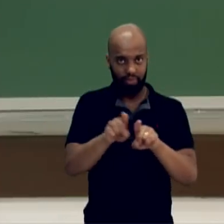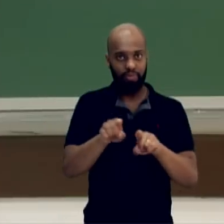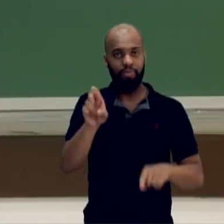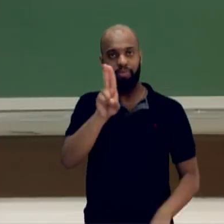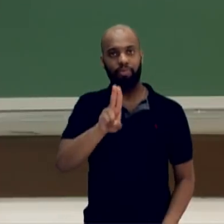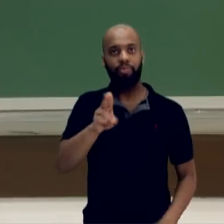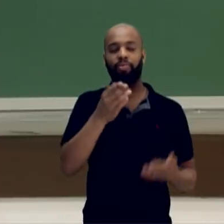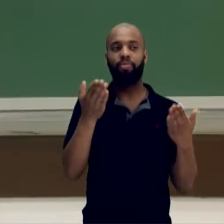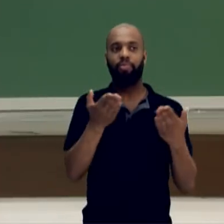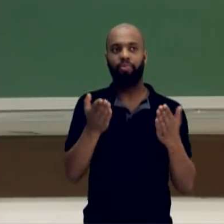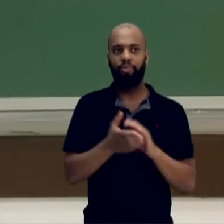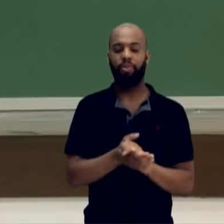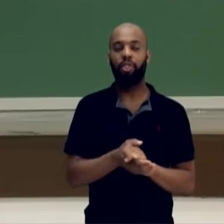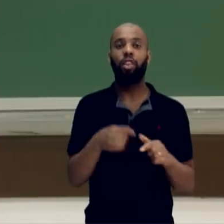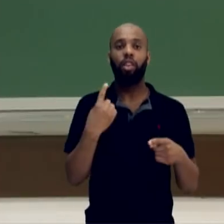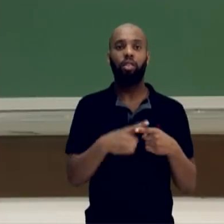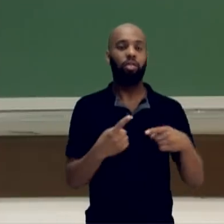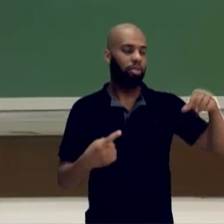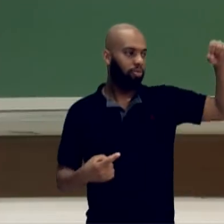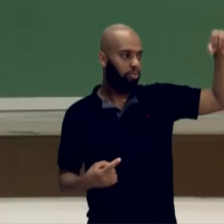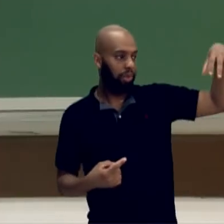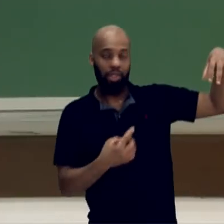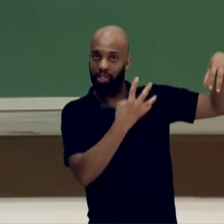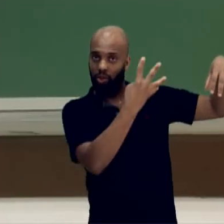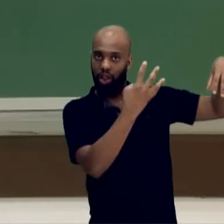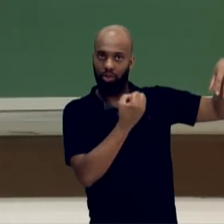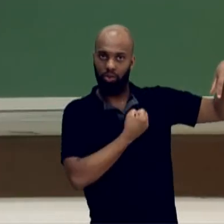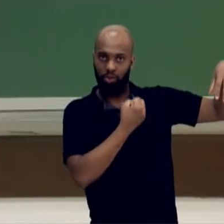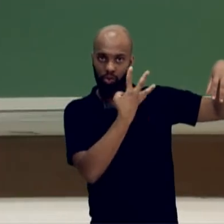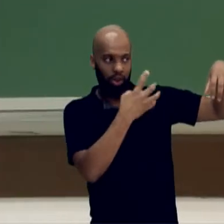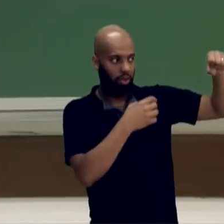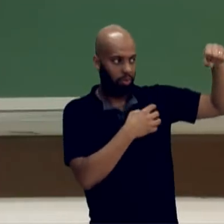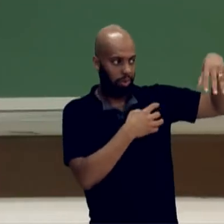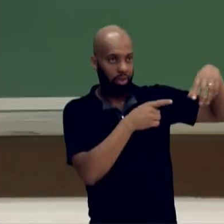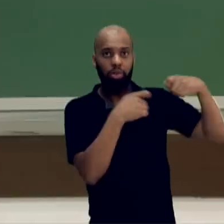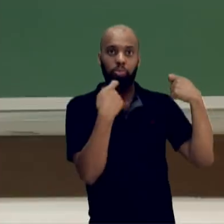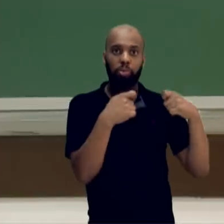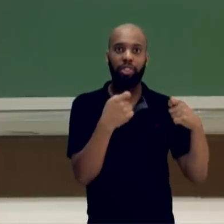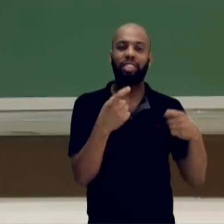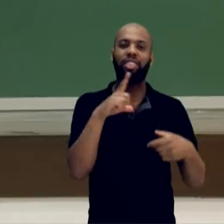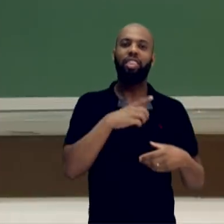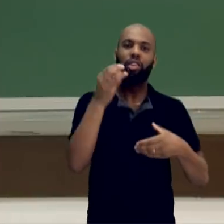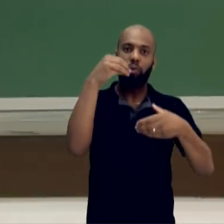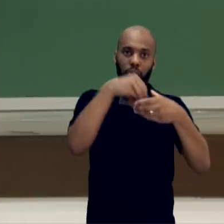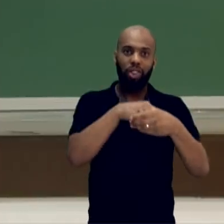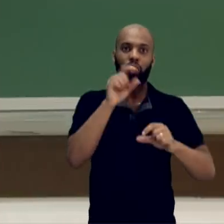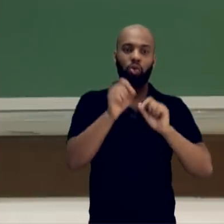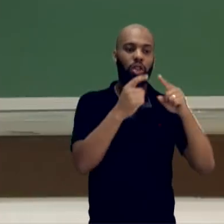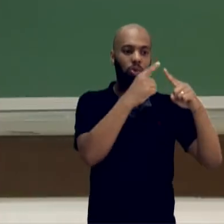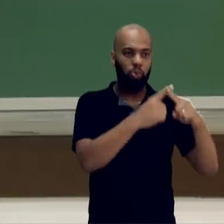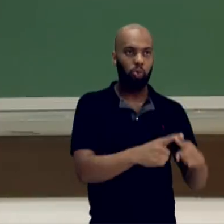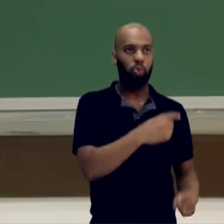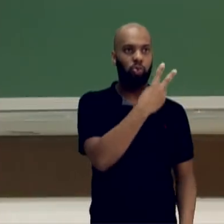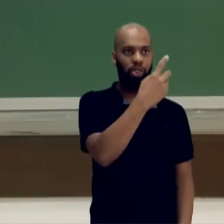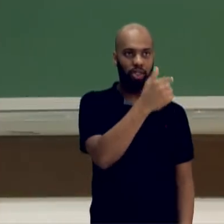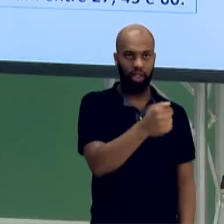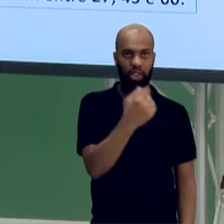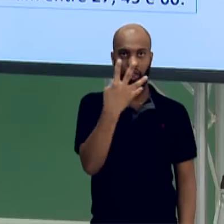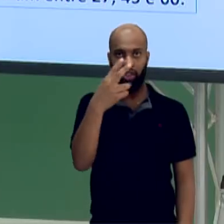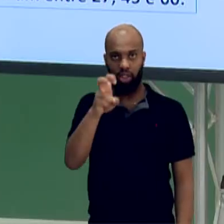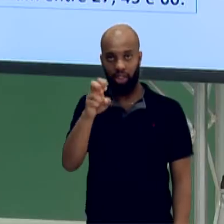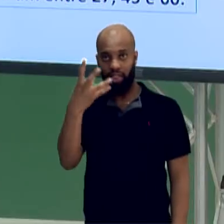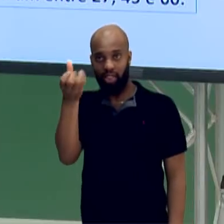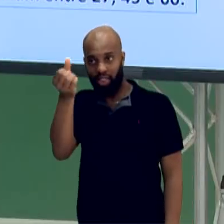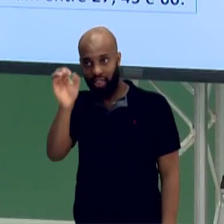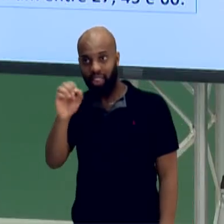A lâmpada 4, ela necessita encontrar os múltiplos de 27, 45 e 60, que